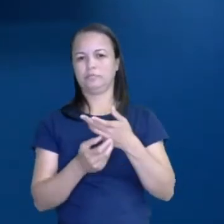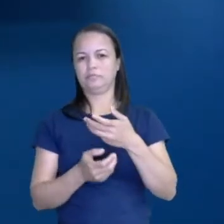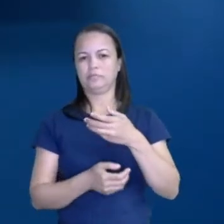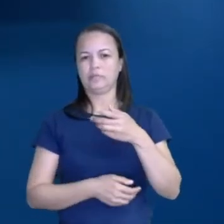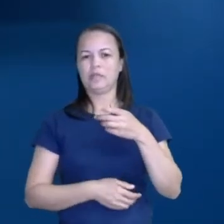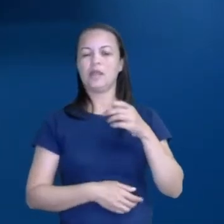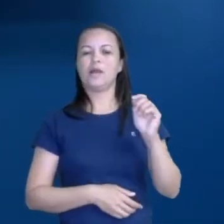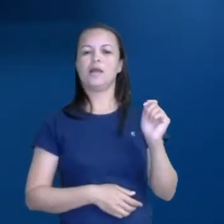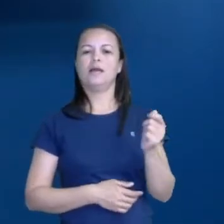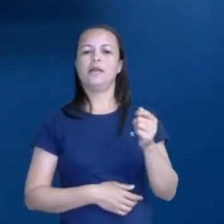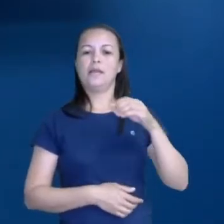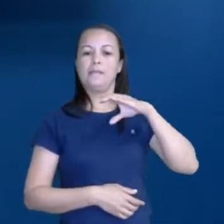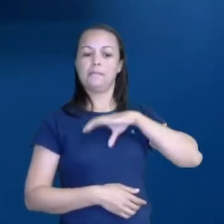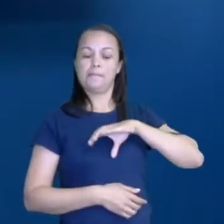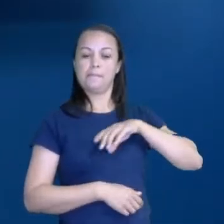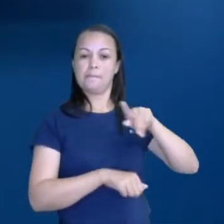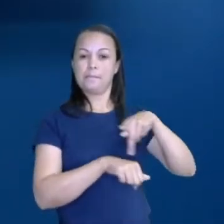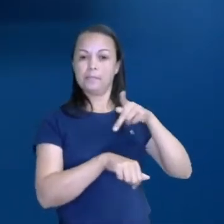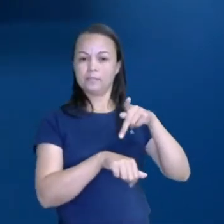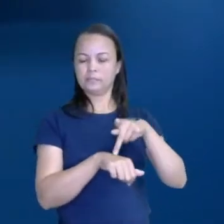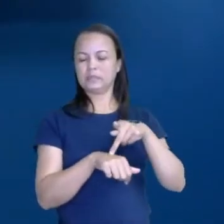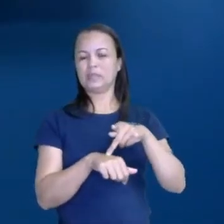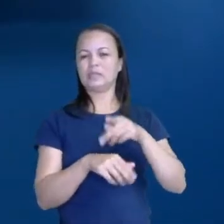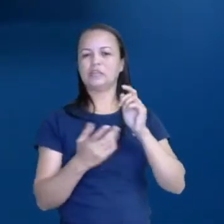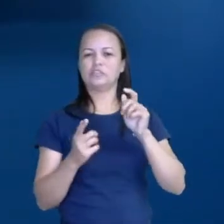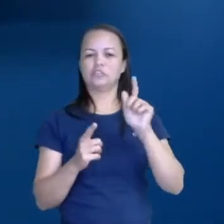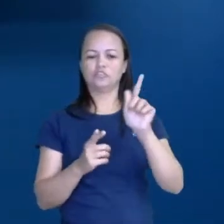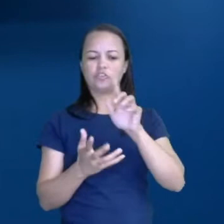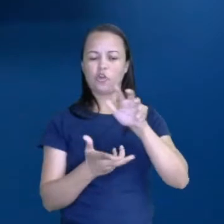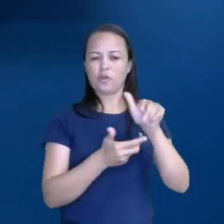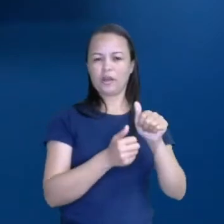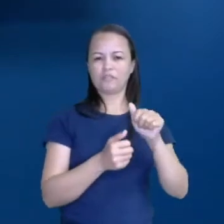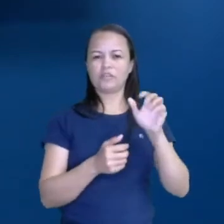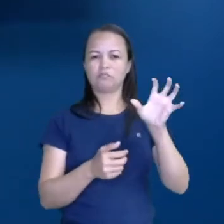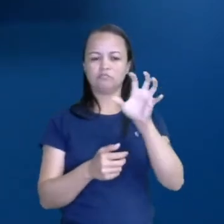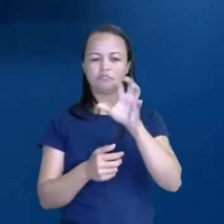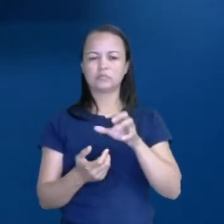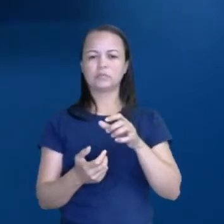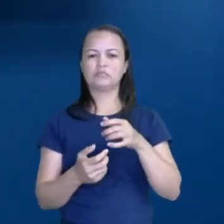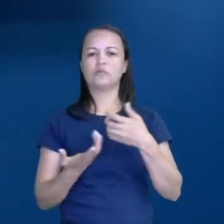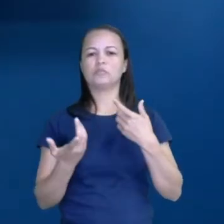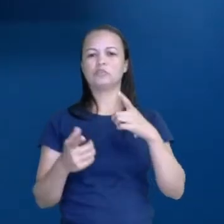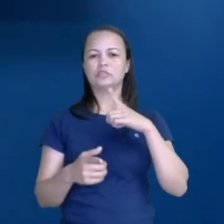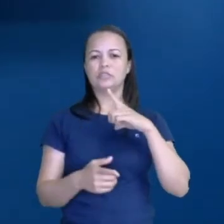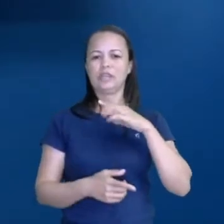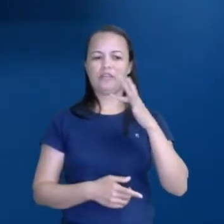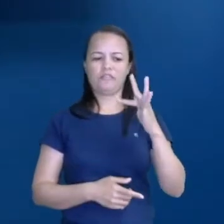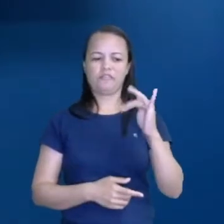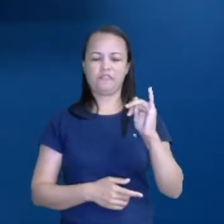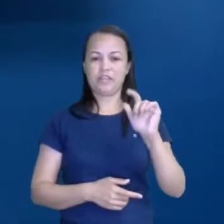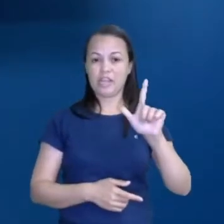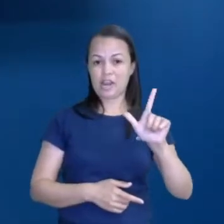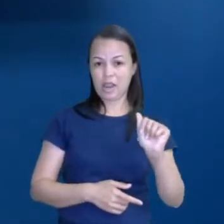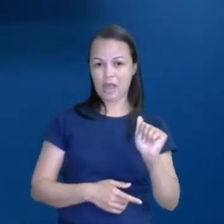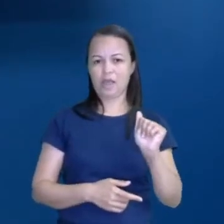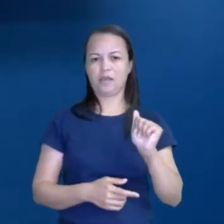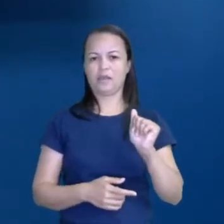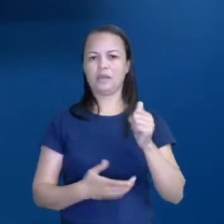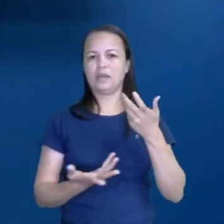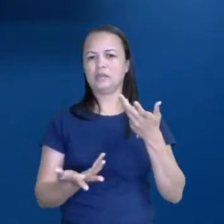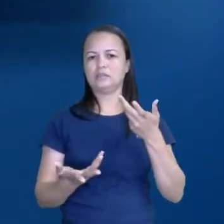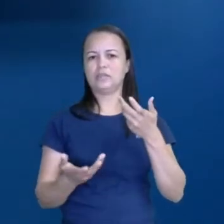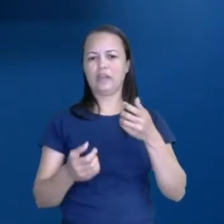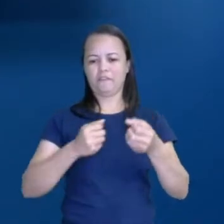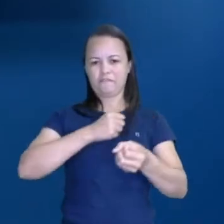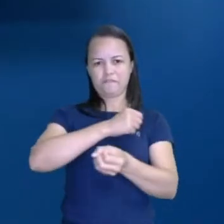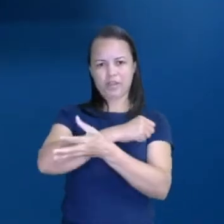Portugal. Ainda na variação geográfica, nós vamos ter fila. Fila, quando a gente fala aqui no Brasil, não é de